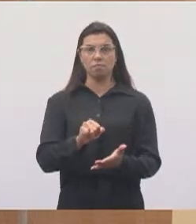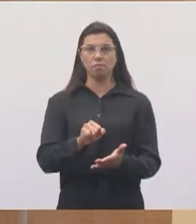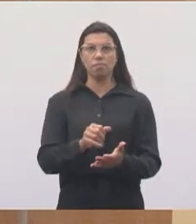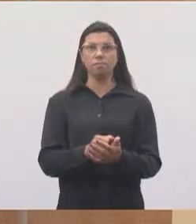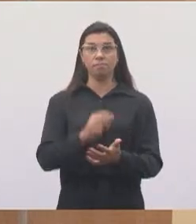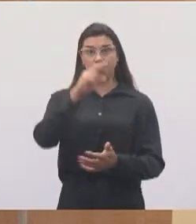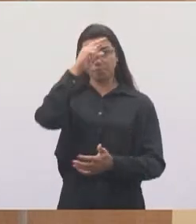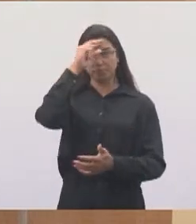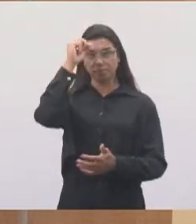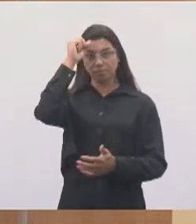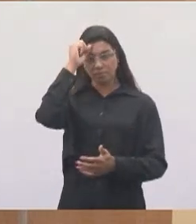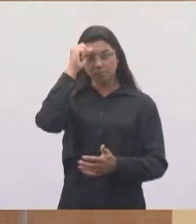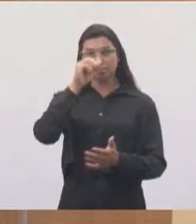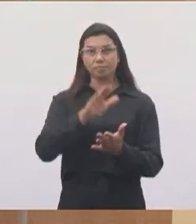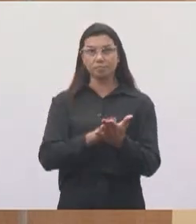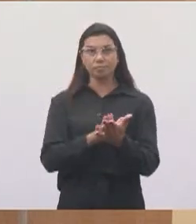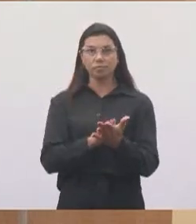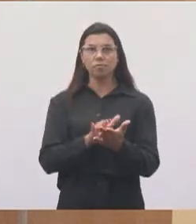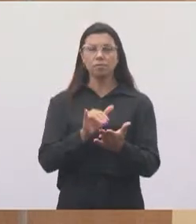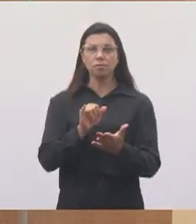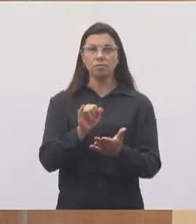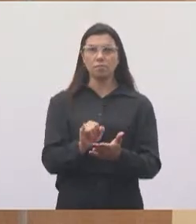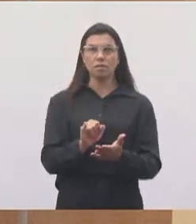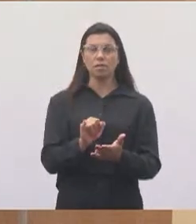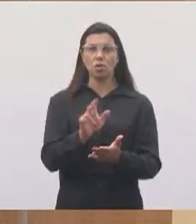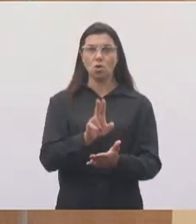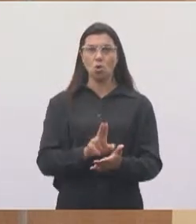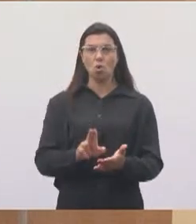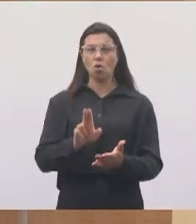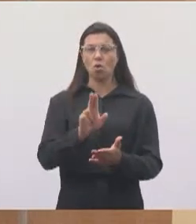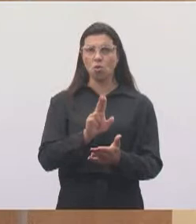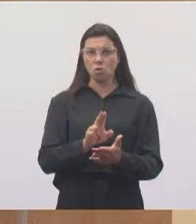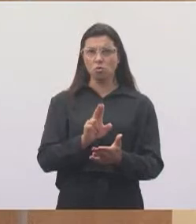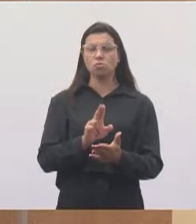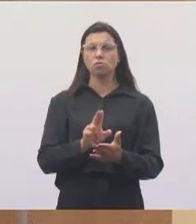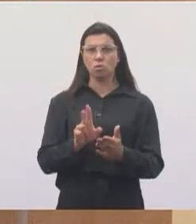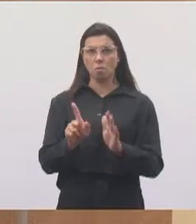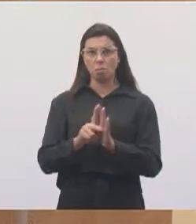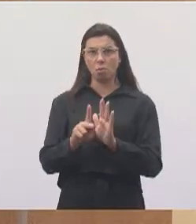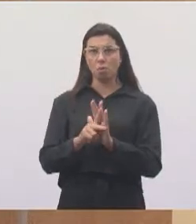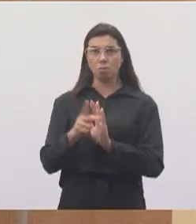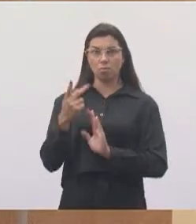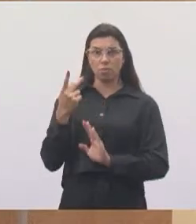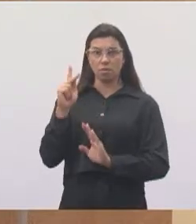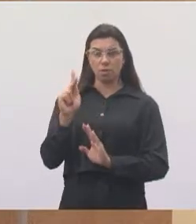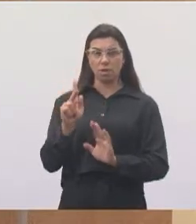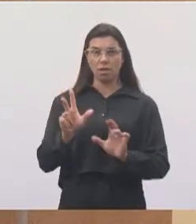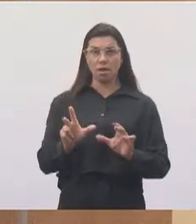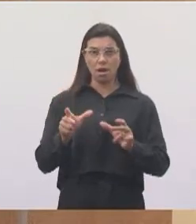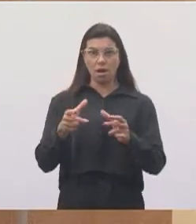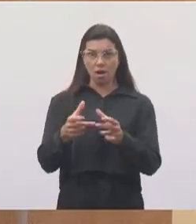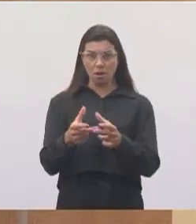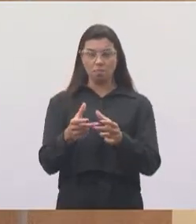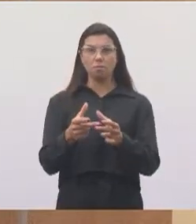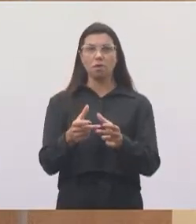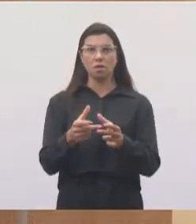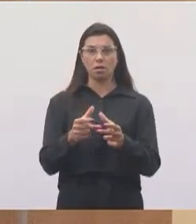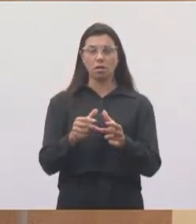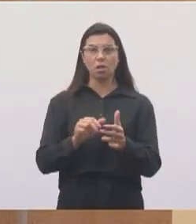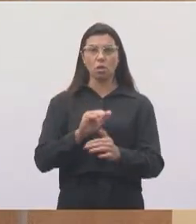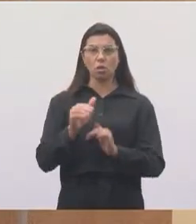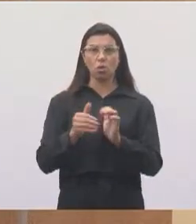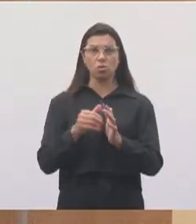O prefeito do município de Jacareí, no uso das suas atribuições, faz saber que a Câmara Municipal aprovou e ele